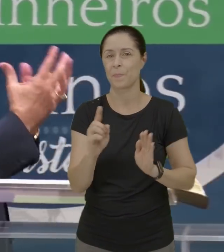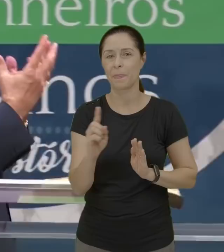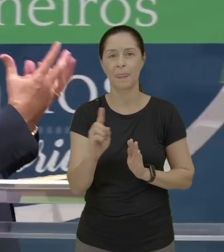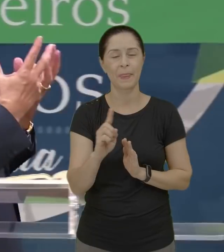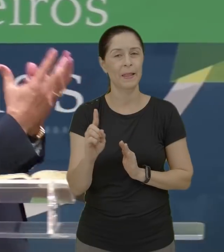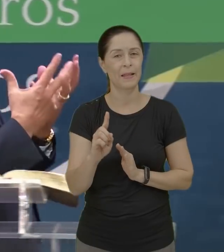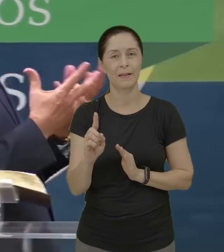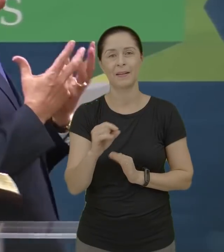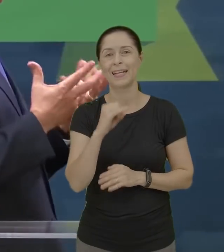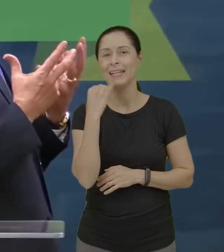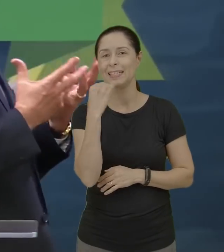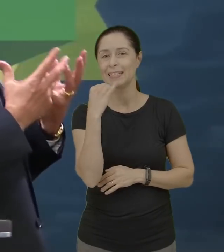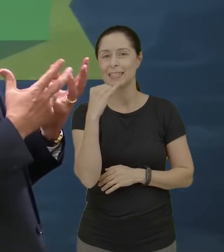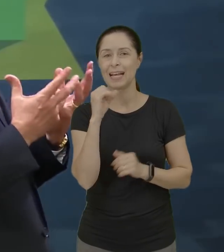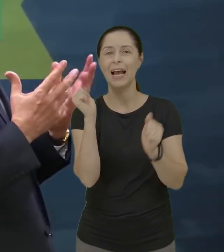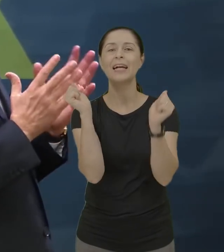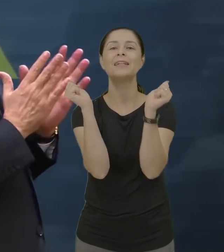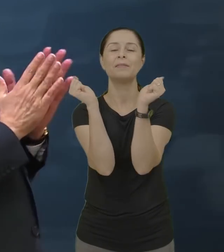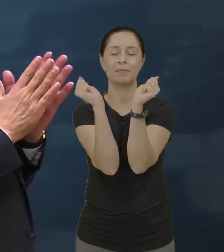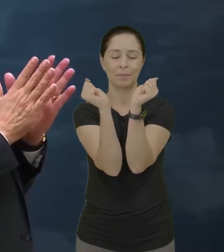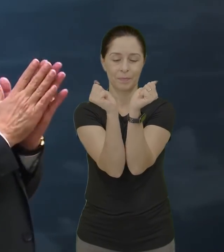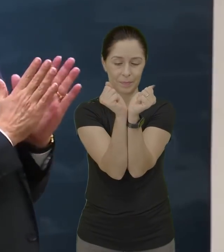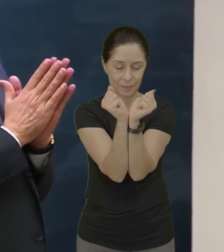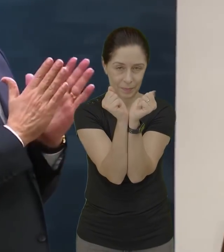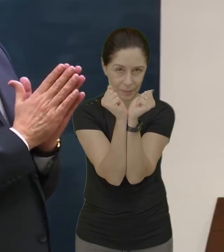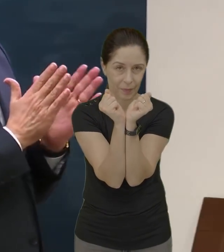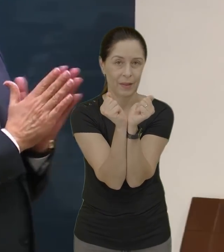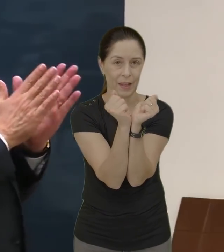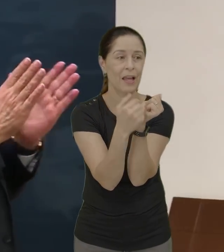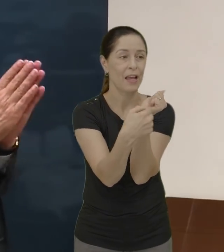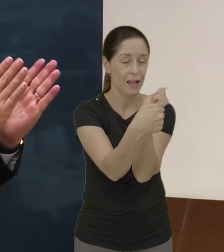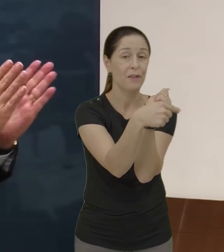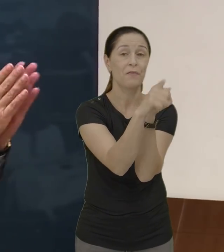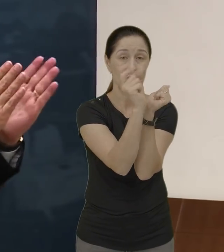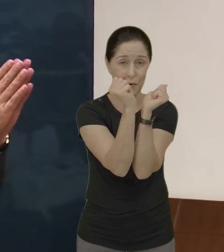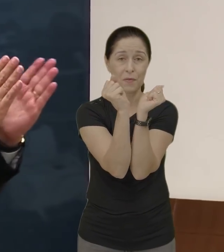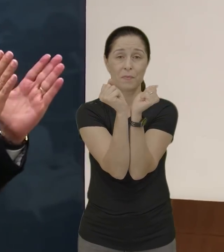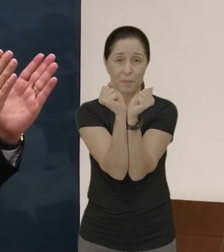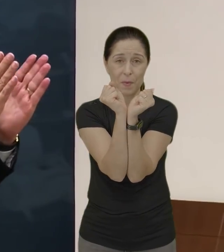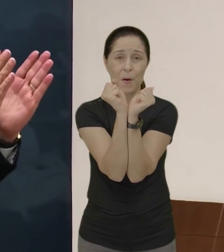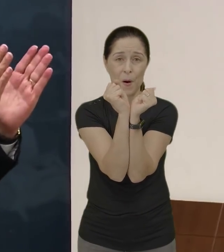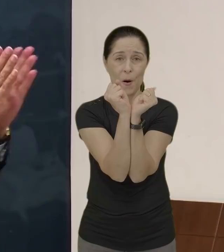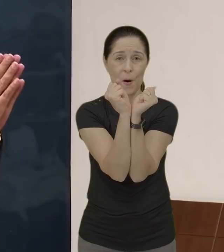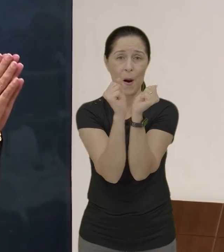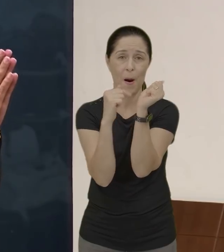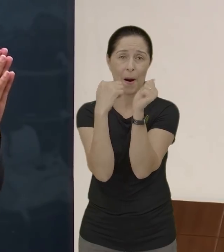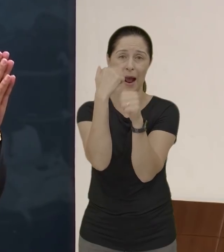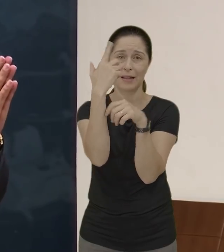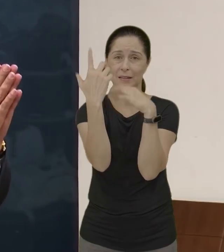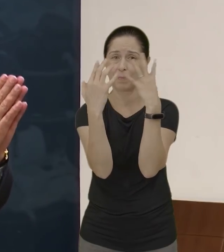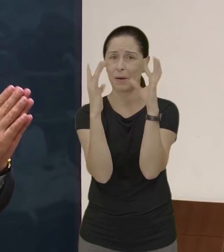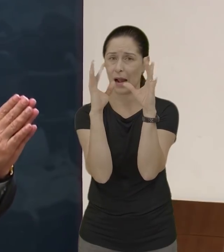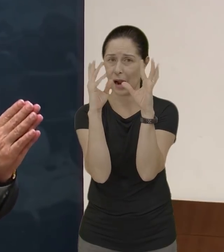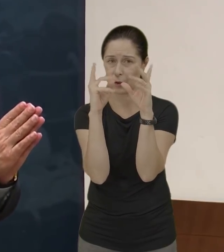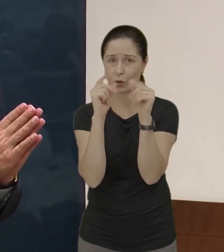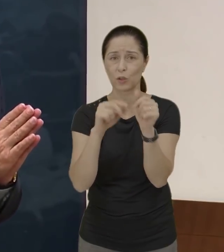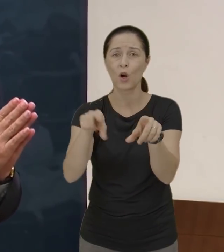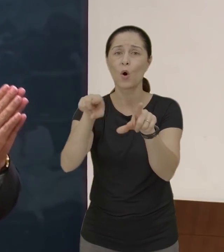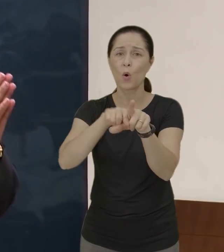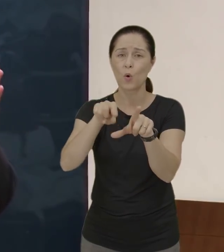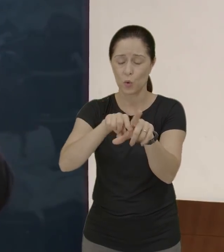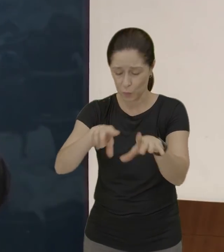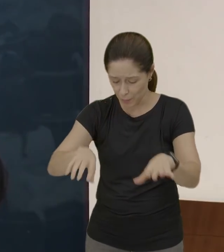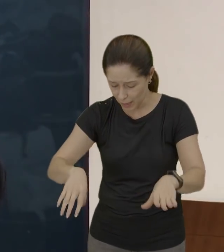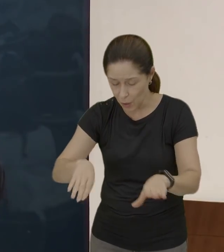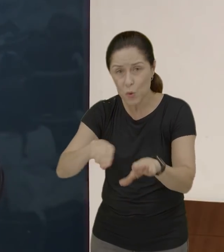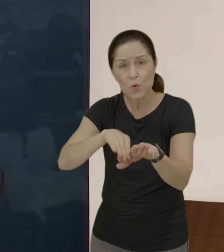Para entender a figura, e eu penso que nesse momento, porque o pai e o filho, o pai entregou o seu filho por amor,